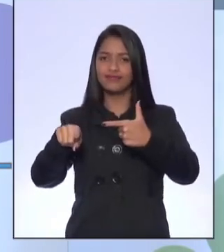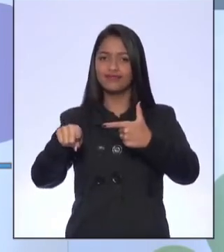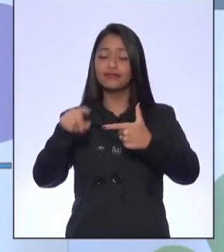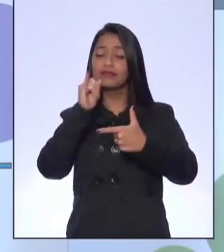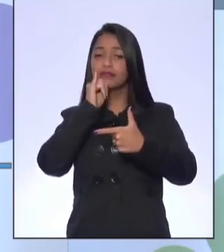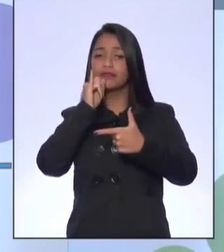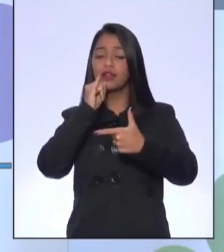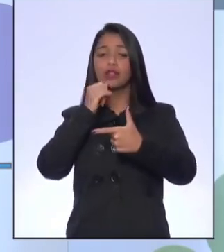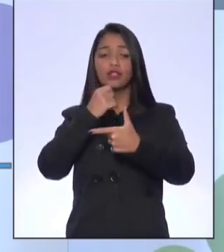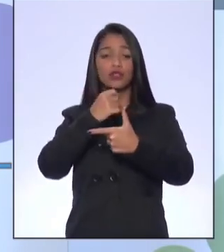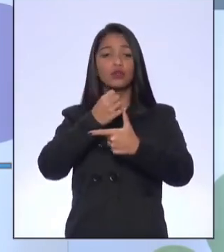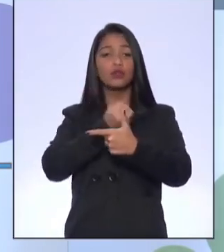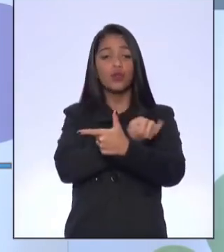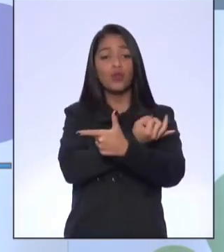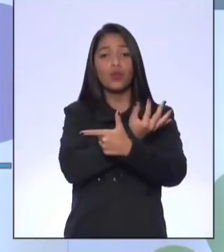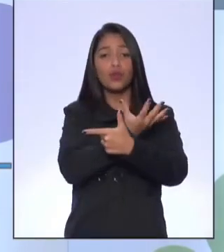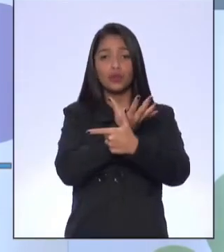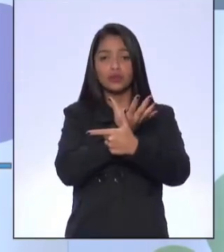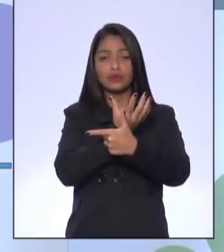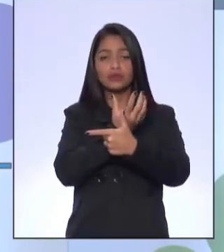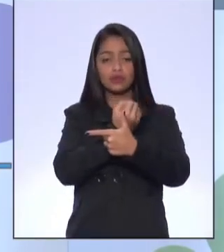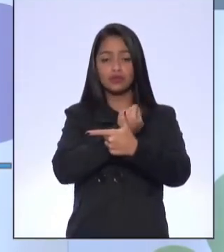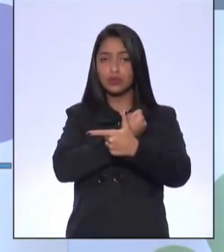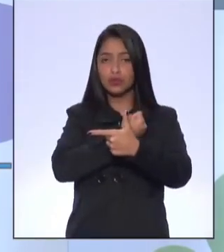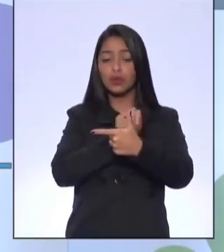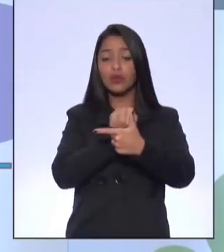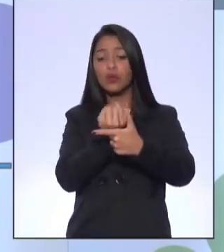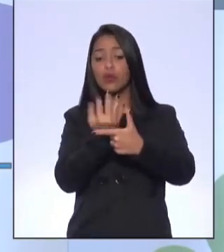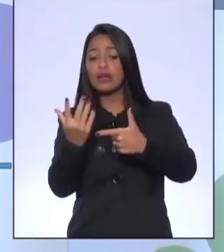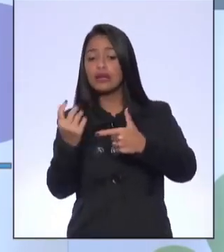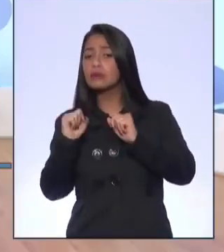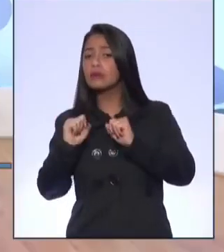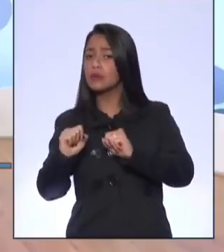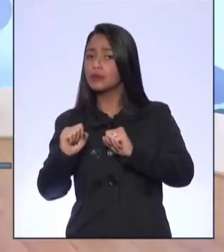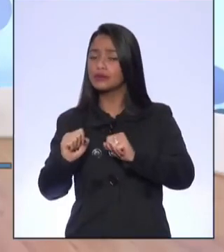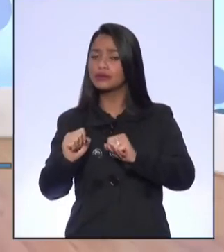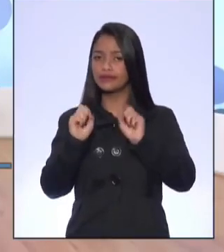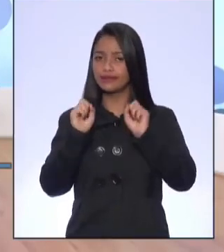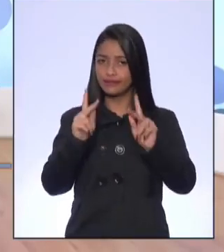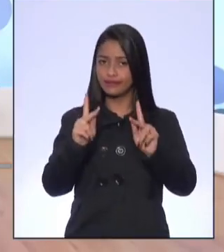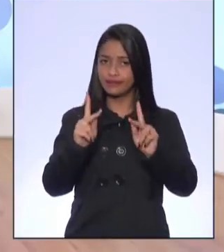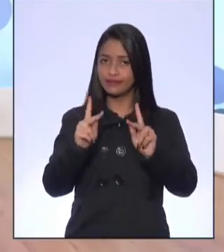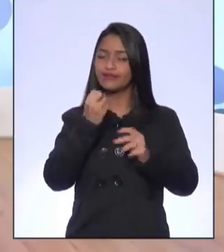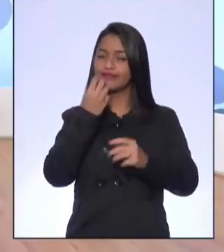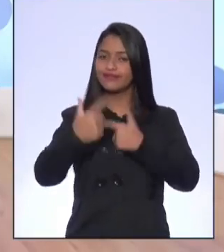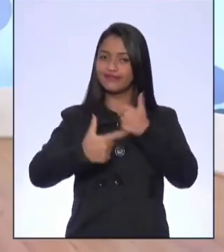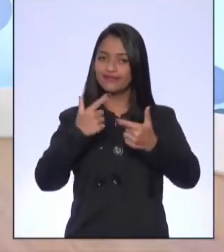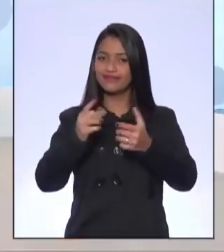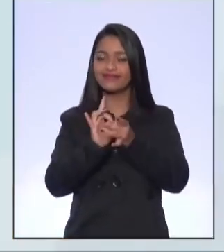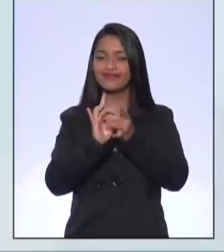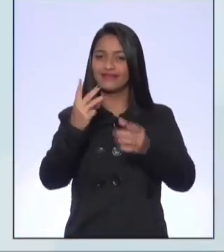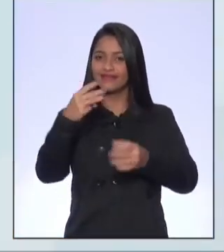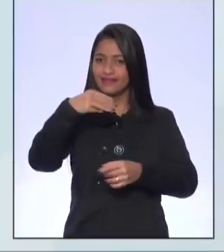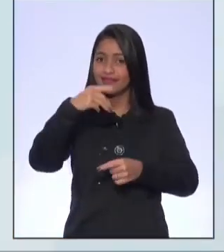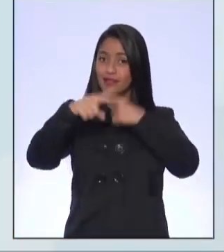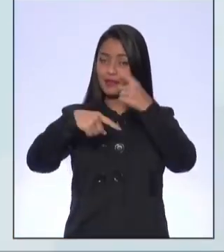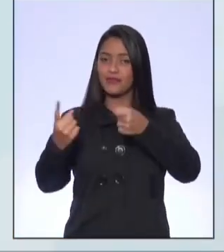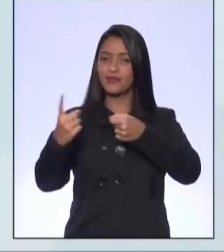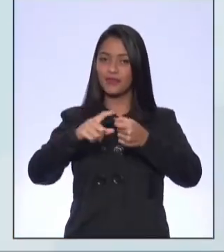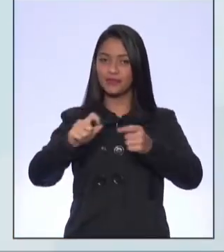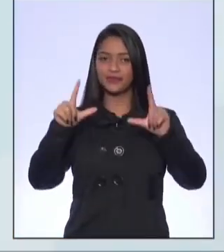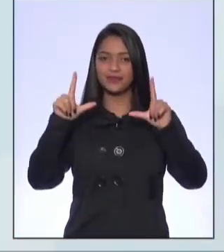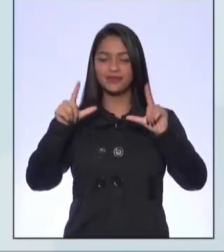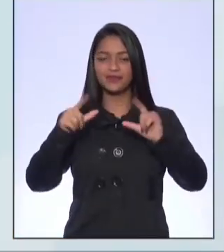aconteça, sobre o número de resultados possíveis. Bom Beleza. trabalho. 3 minutinhos para vocês. A gente volta daqui a pouco.